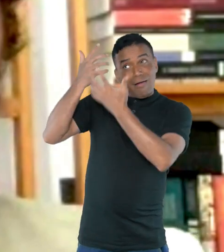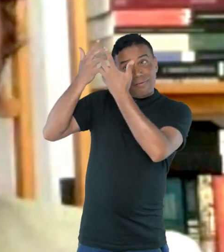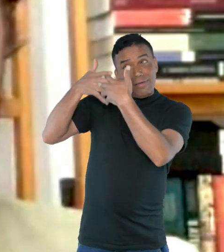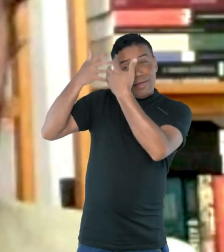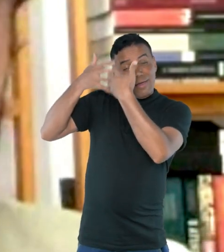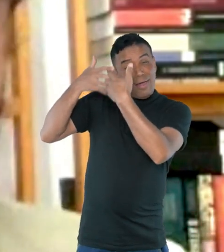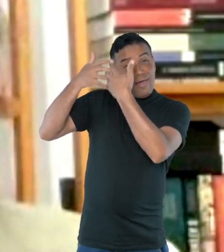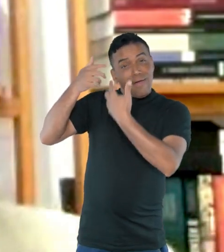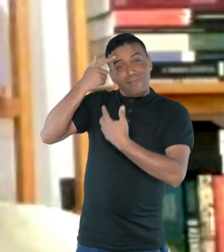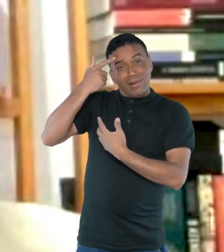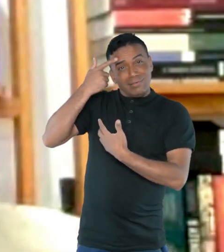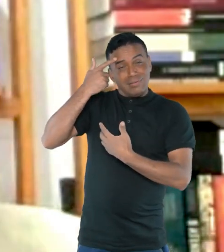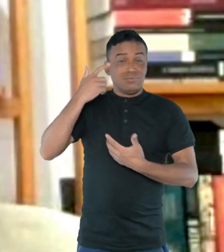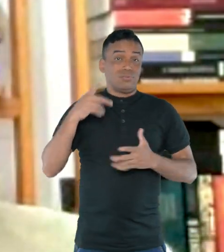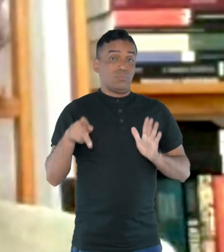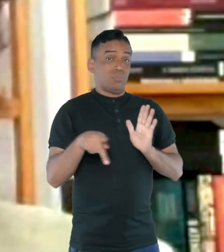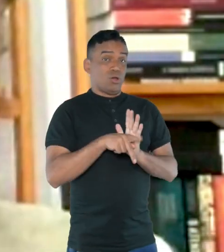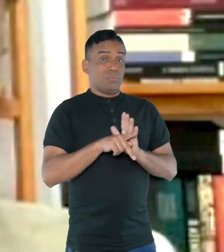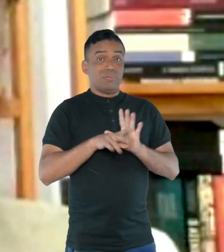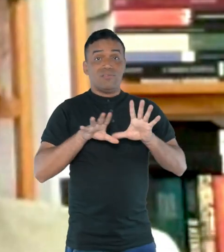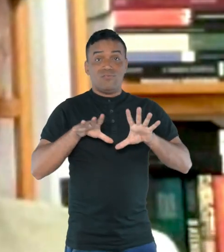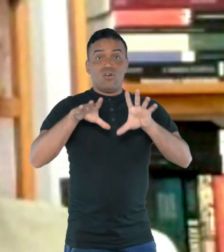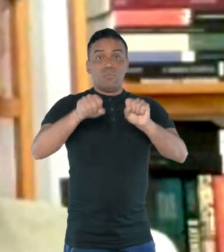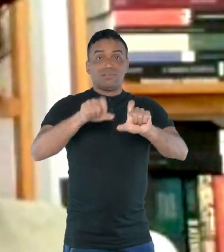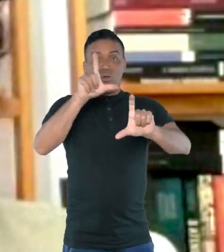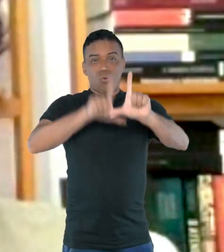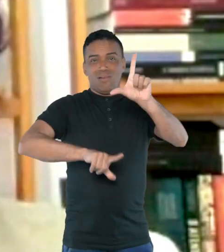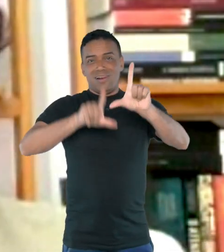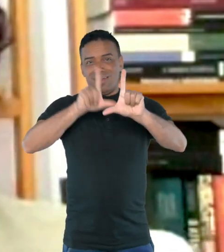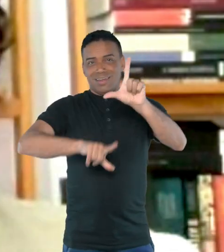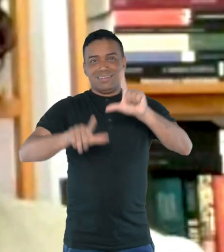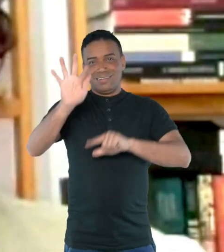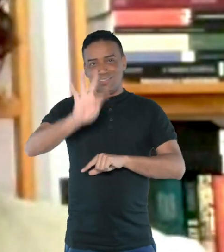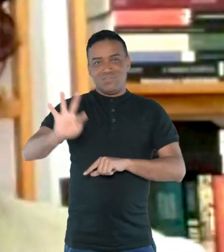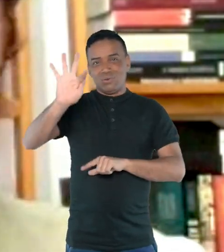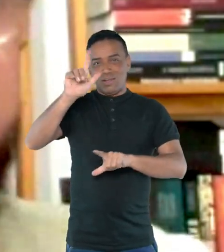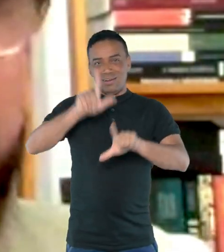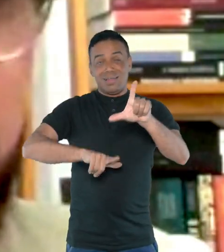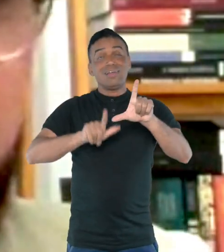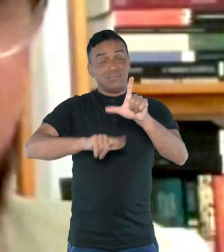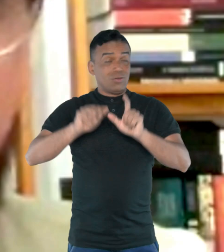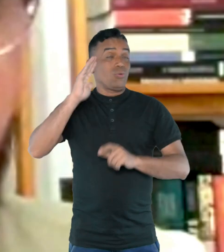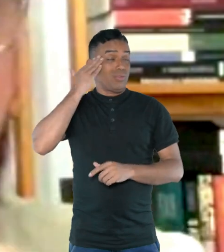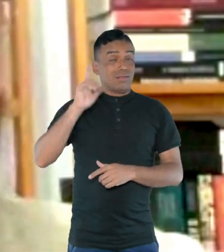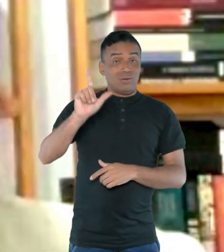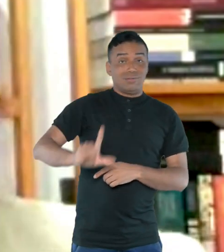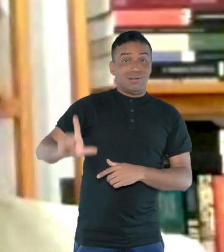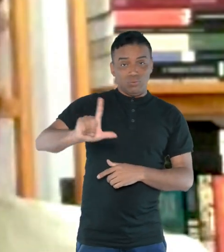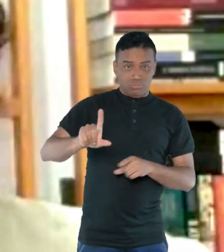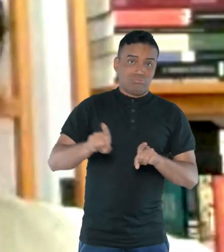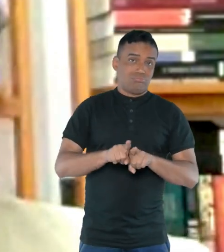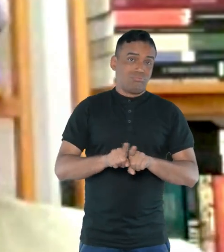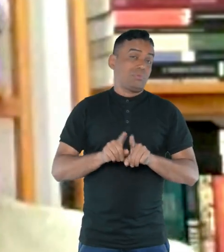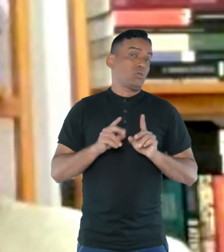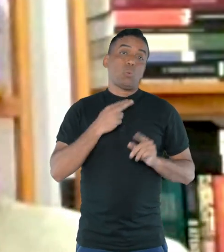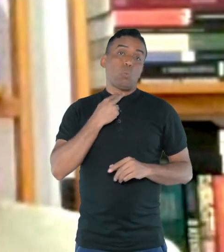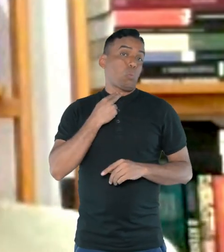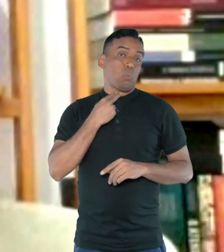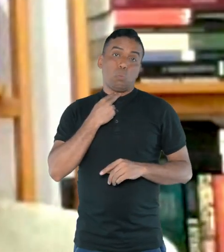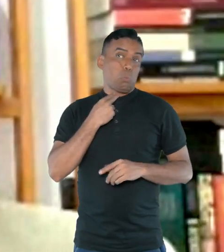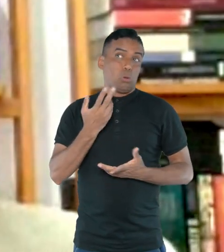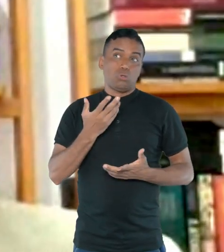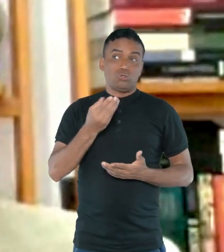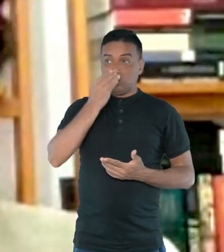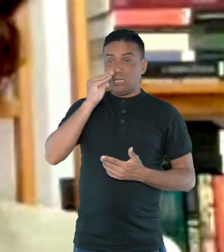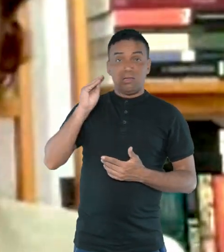importante. Como a minha formação em letras, eu entendo a literatura também dessa forma, mas eu não posso de forma alguma